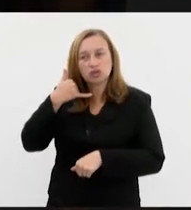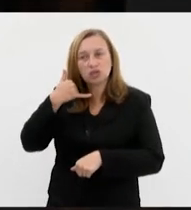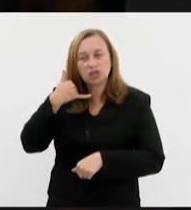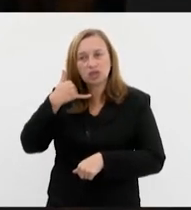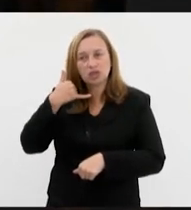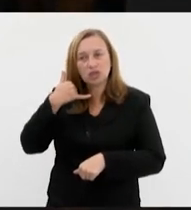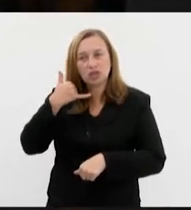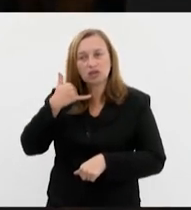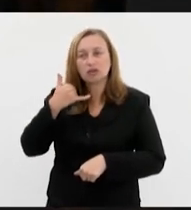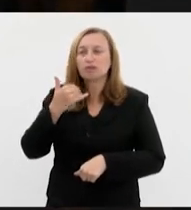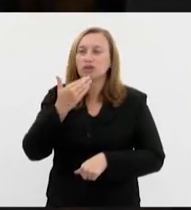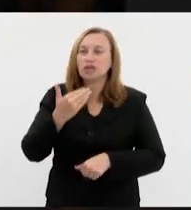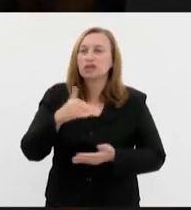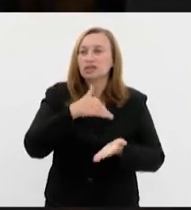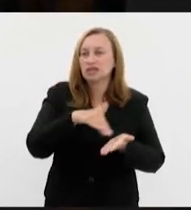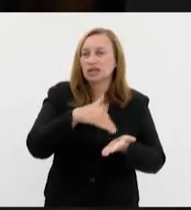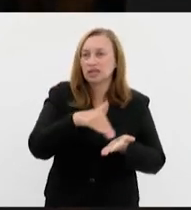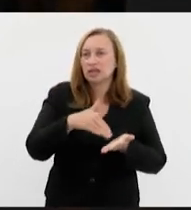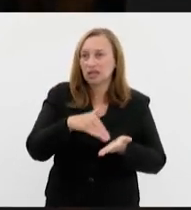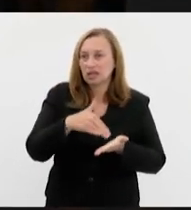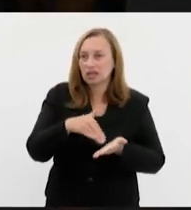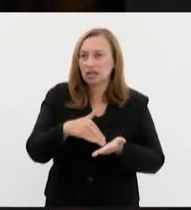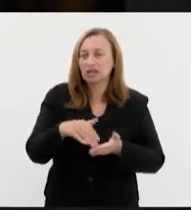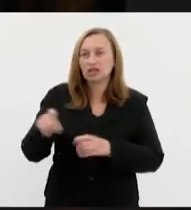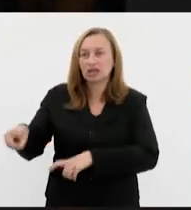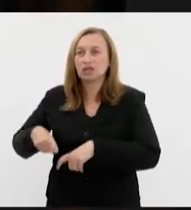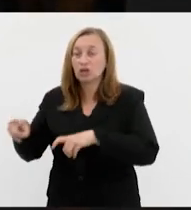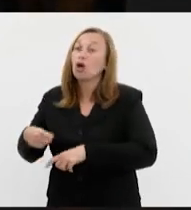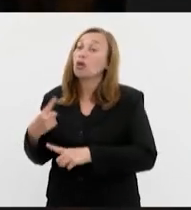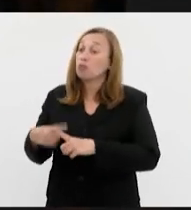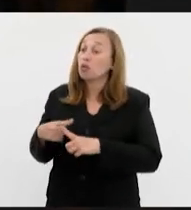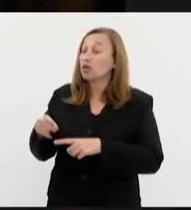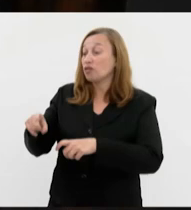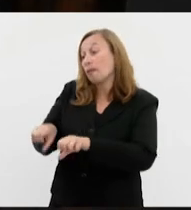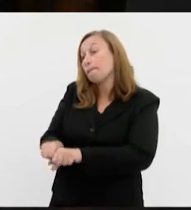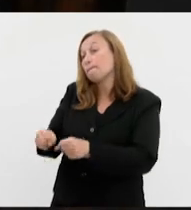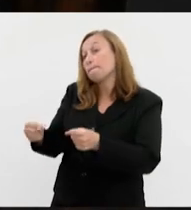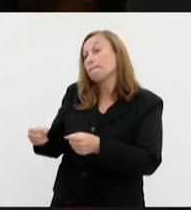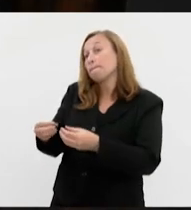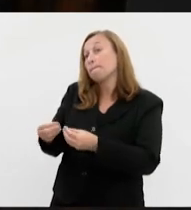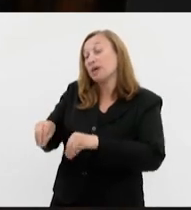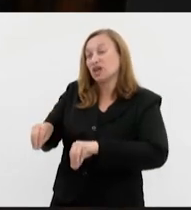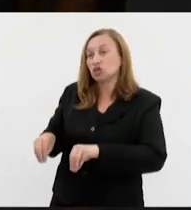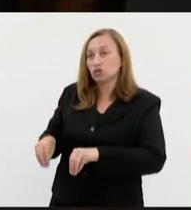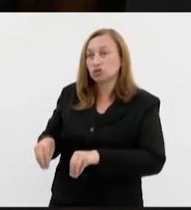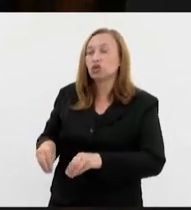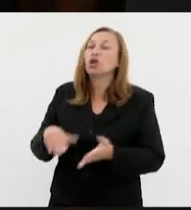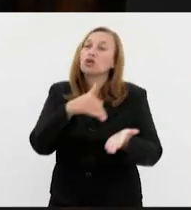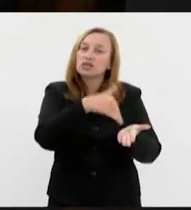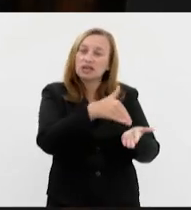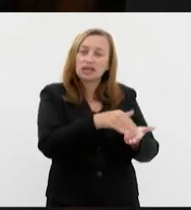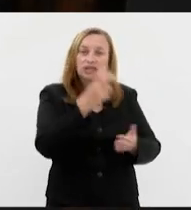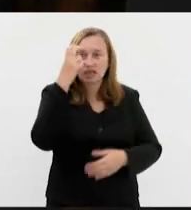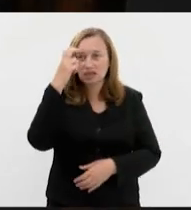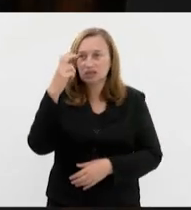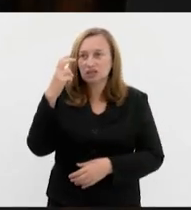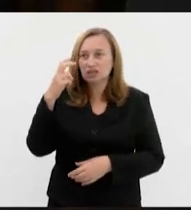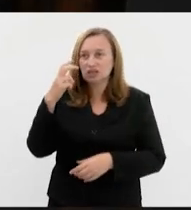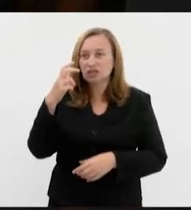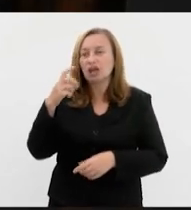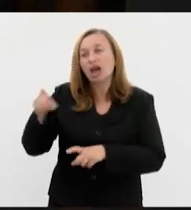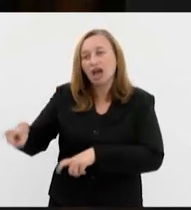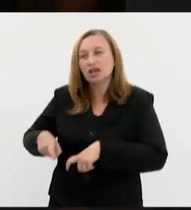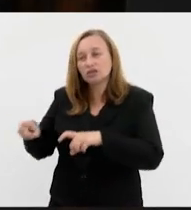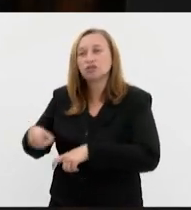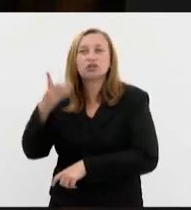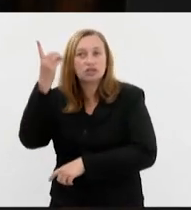também, porque a área rural foi intensamente atingida com queda de barragem. O secretário de Agricultura, o deputado